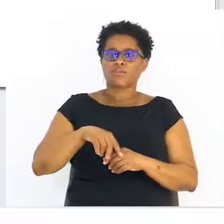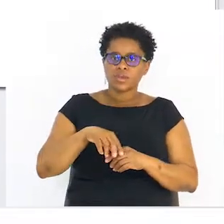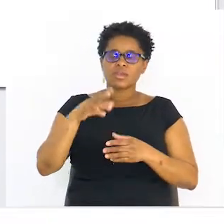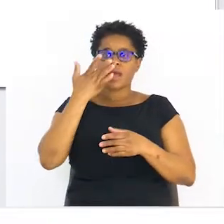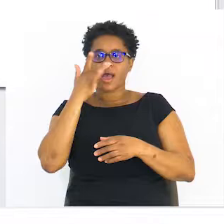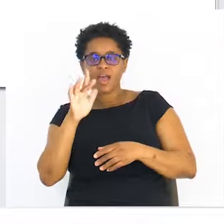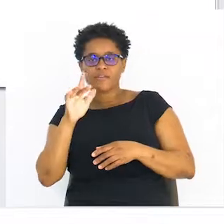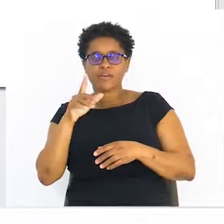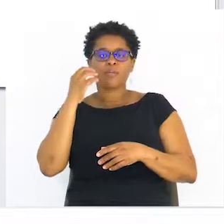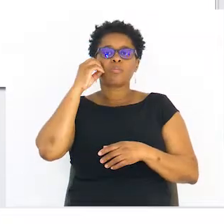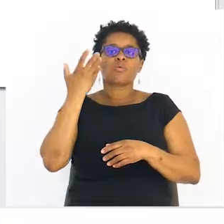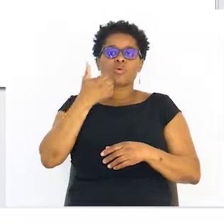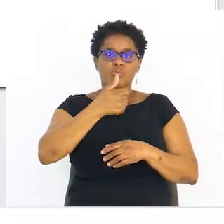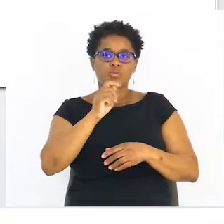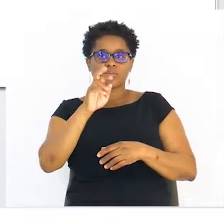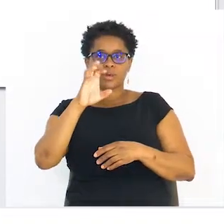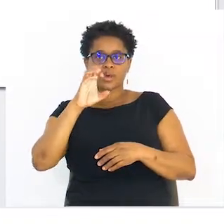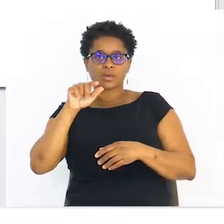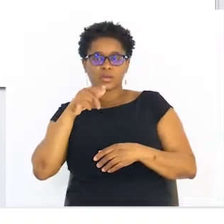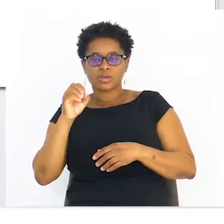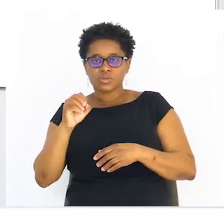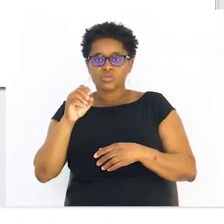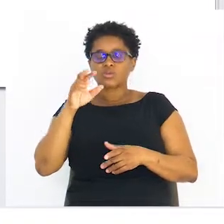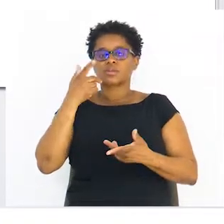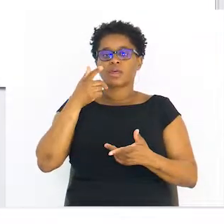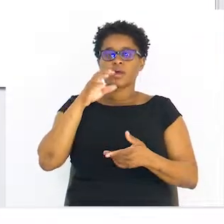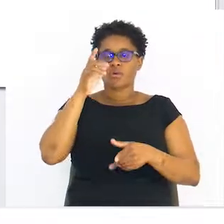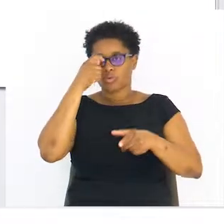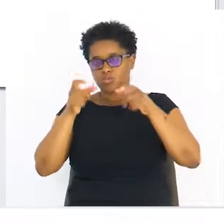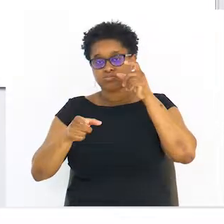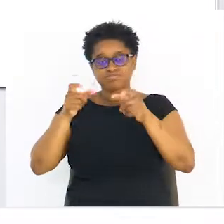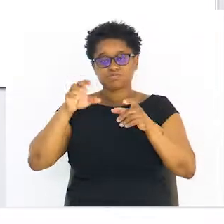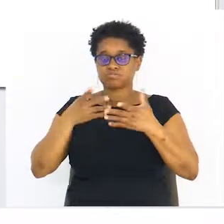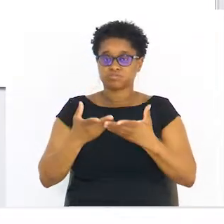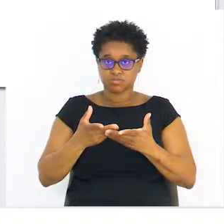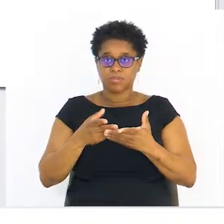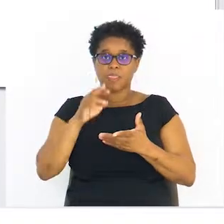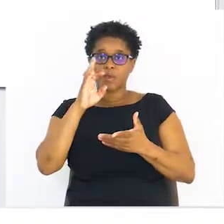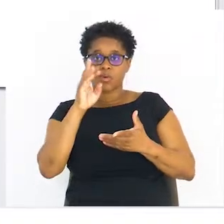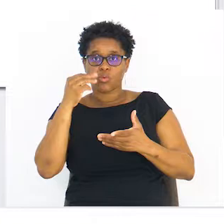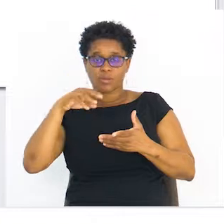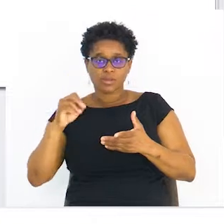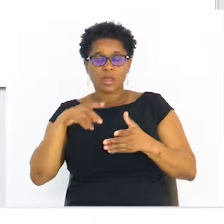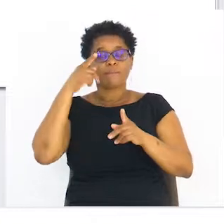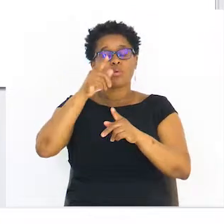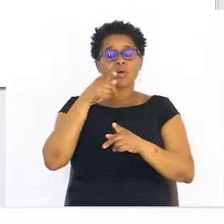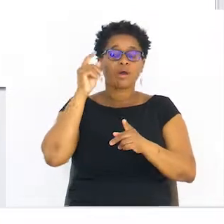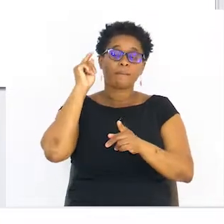humanidade, apontar os fatores que conduziram ao alargamento das áreas